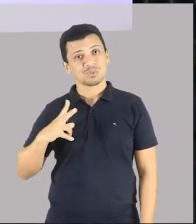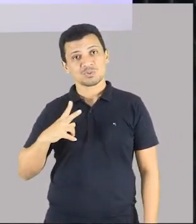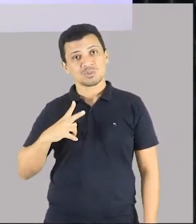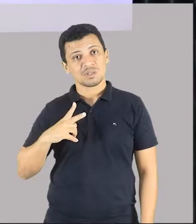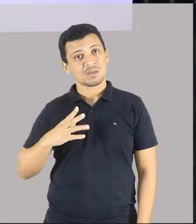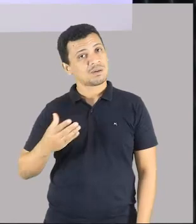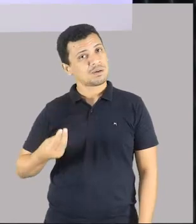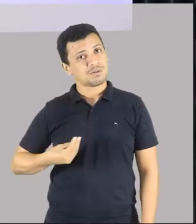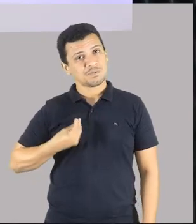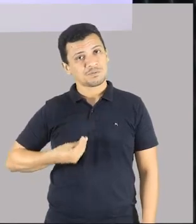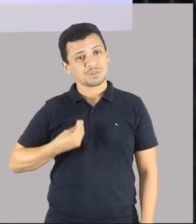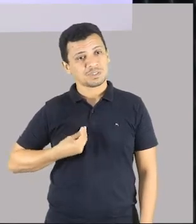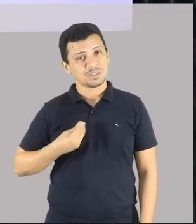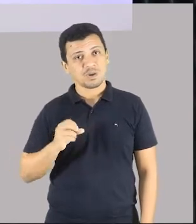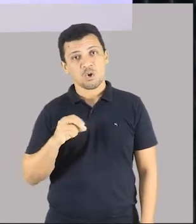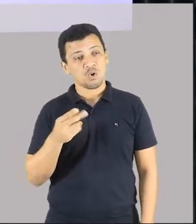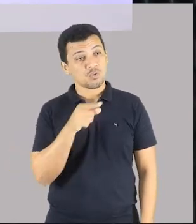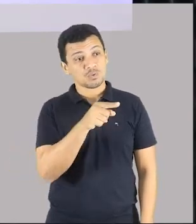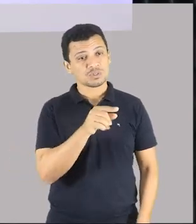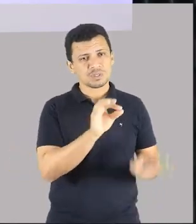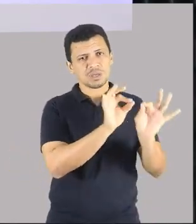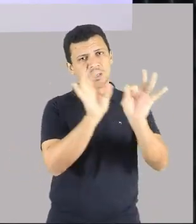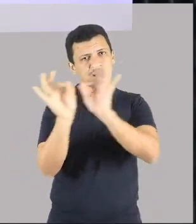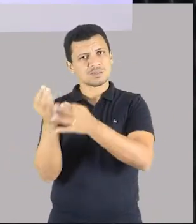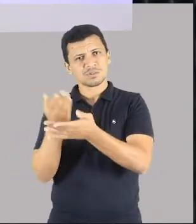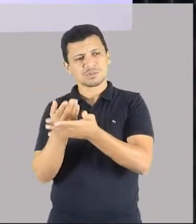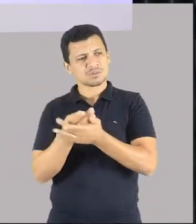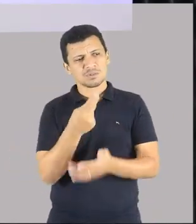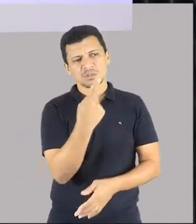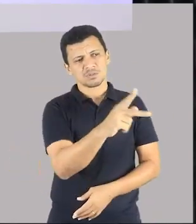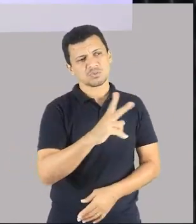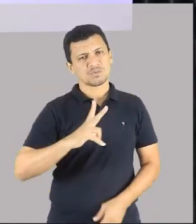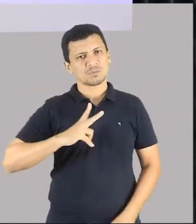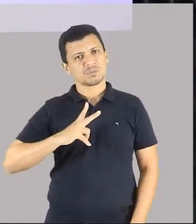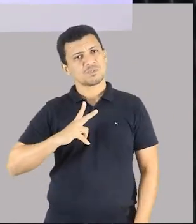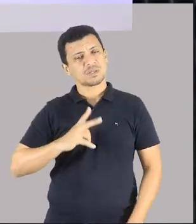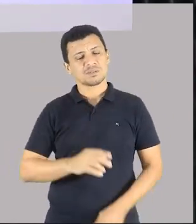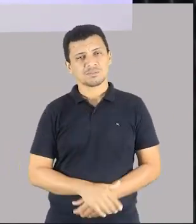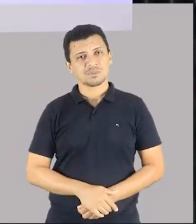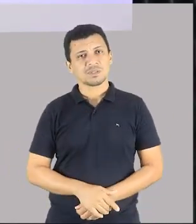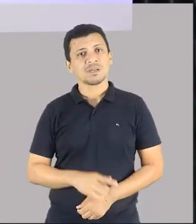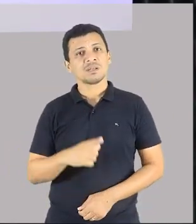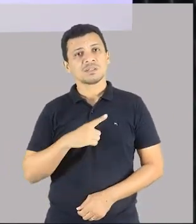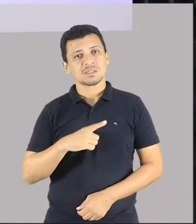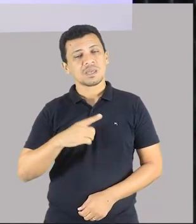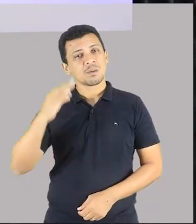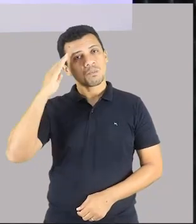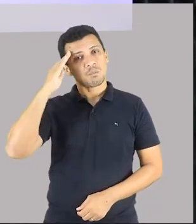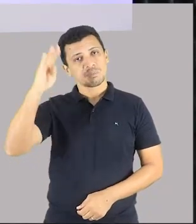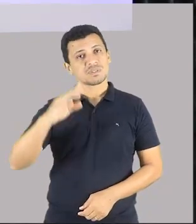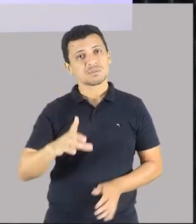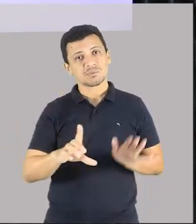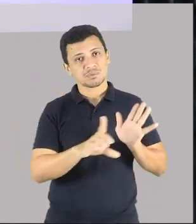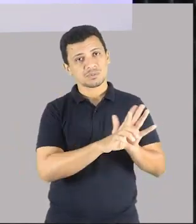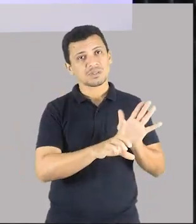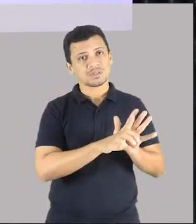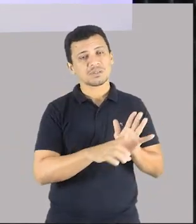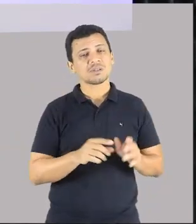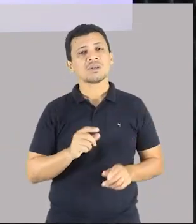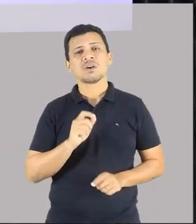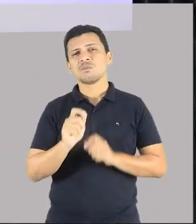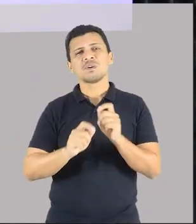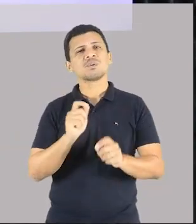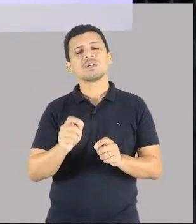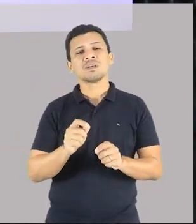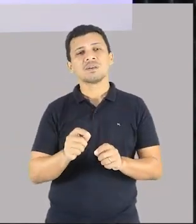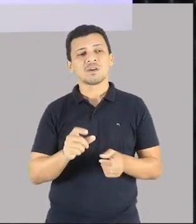vida privada, ou você que está assistindo essa aula na sua vida privada, é regido pelo princípio da legalidade, que vai dizer que